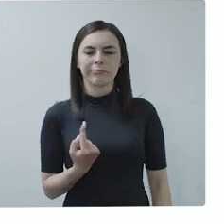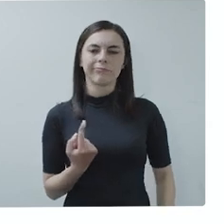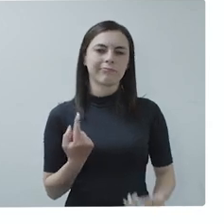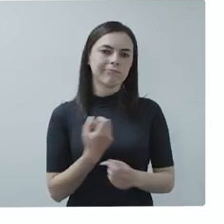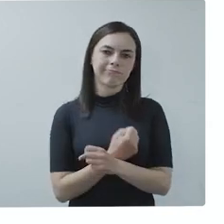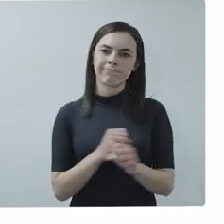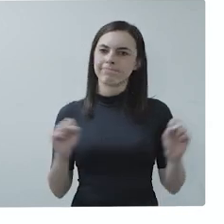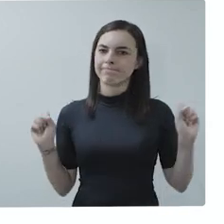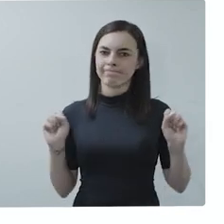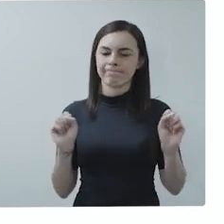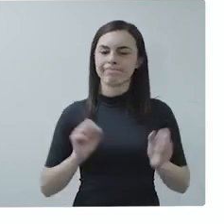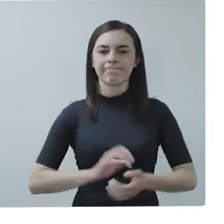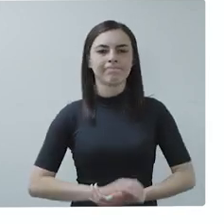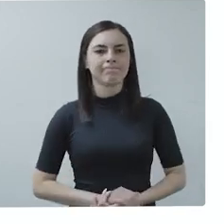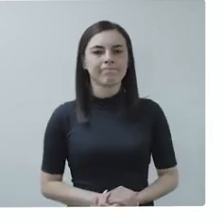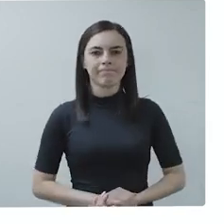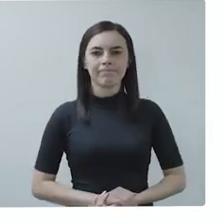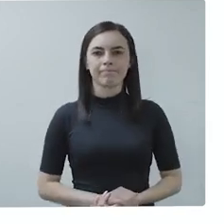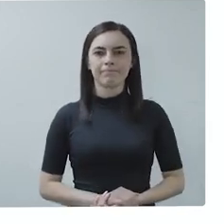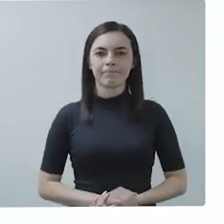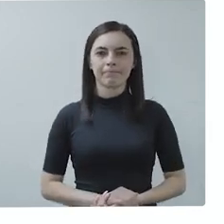dá, certo?